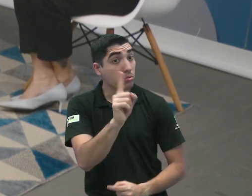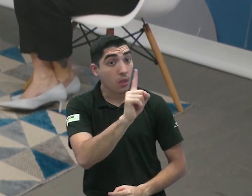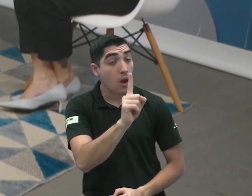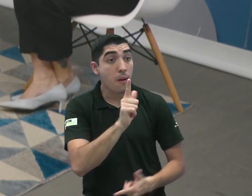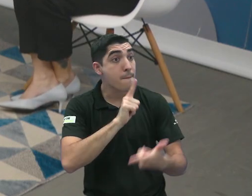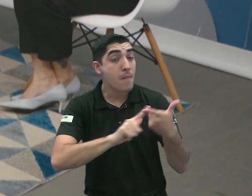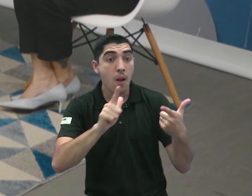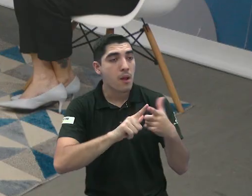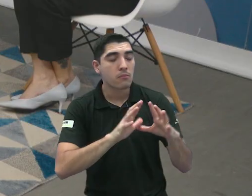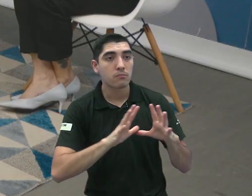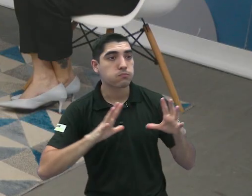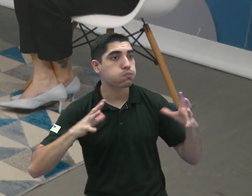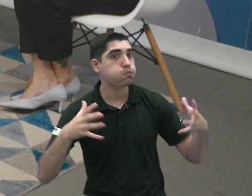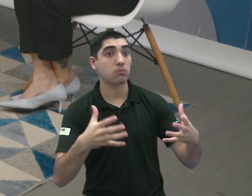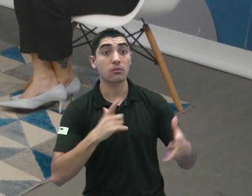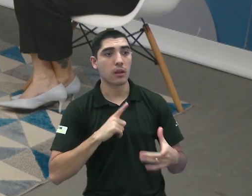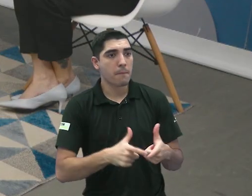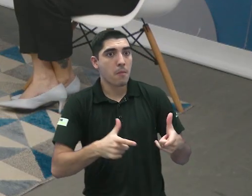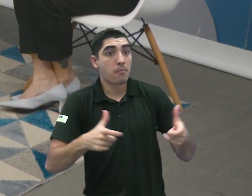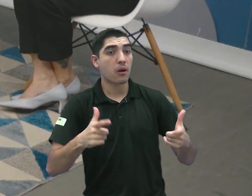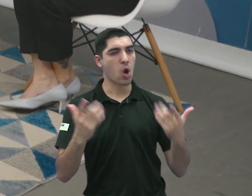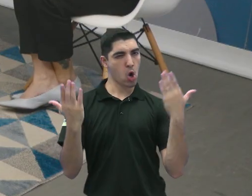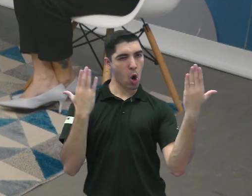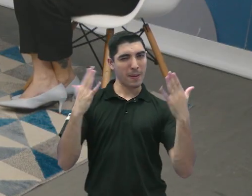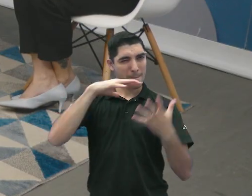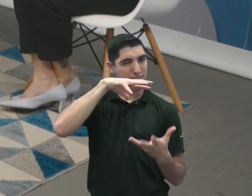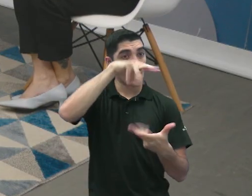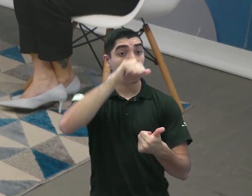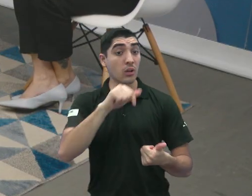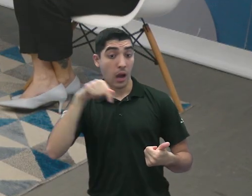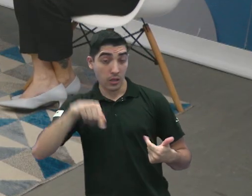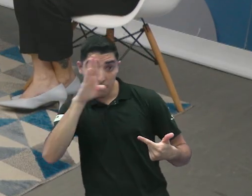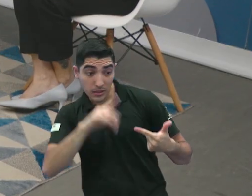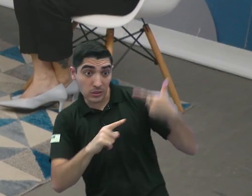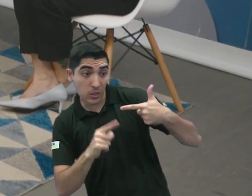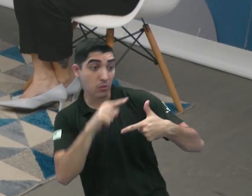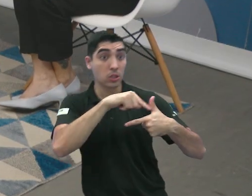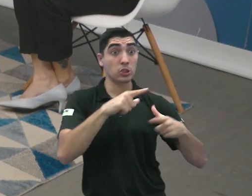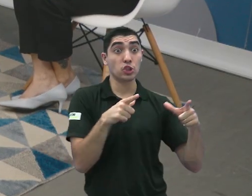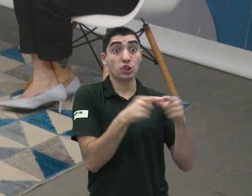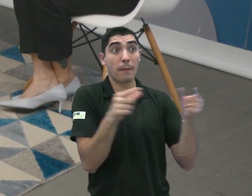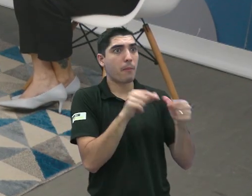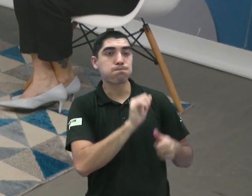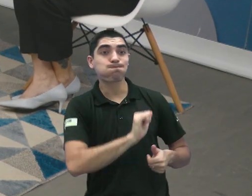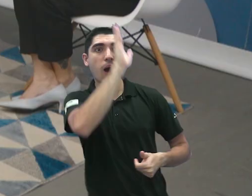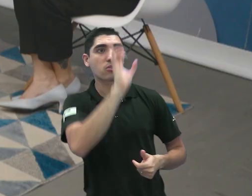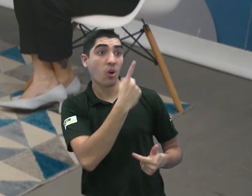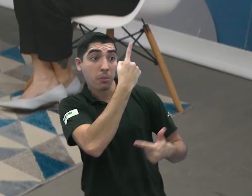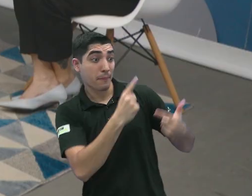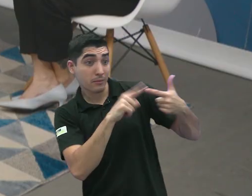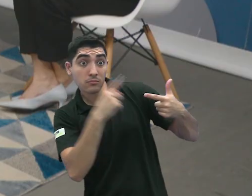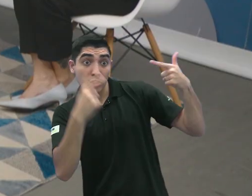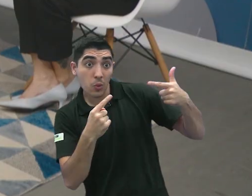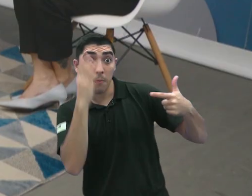vem crescendo no Brasil, assim, a gente só perde para o Japão, né? Então é assustador, né, gente? Exato. E a gente vem falando muito nas